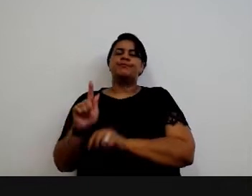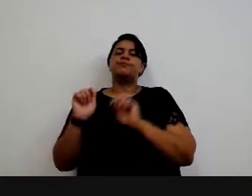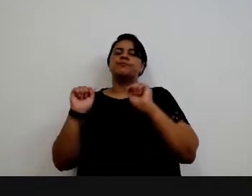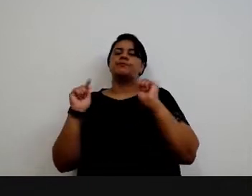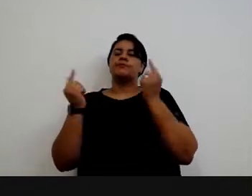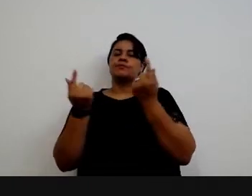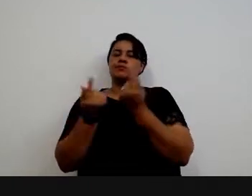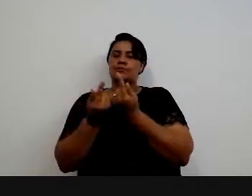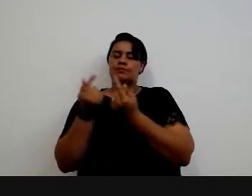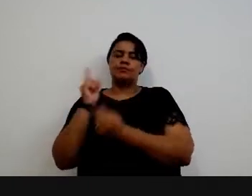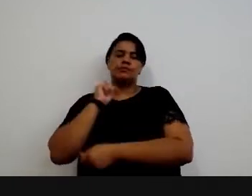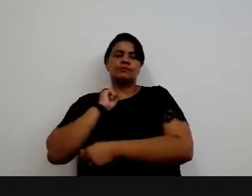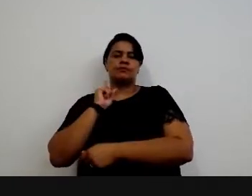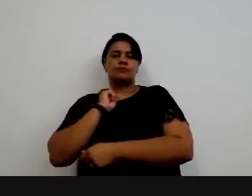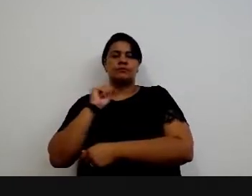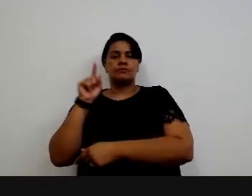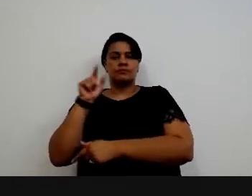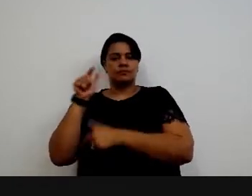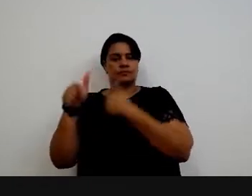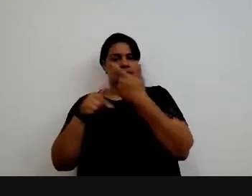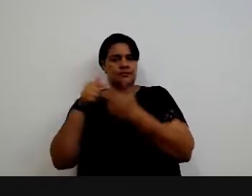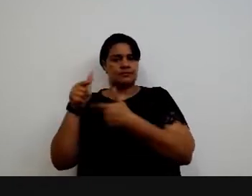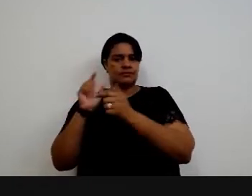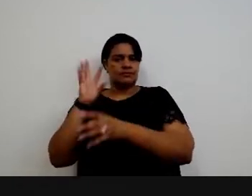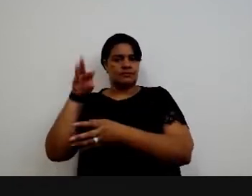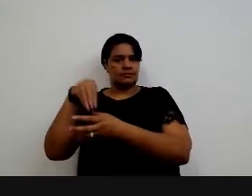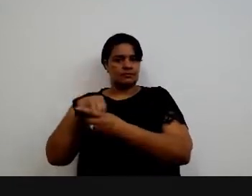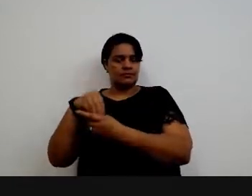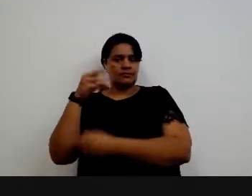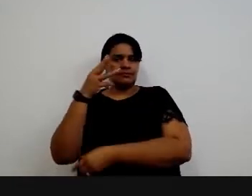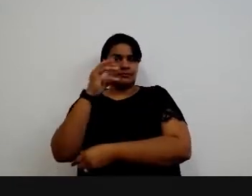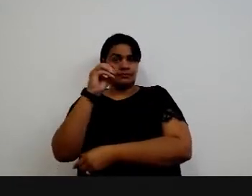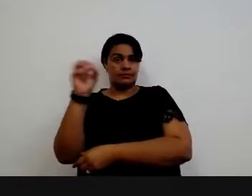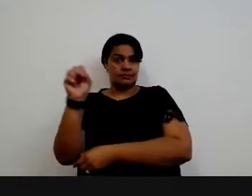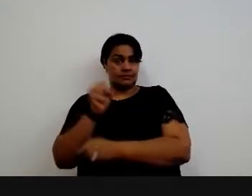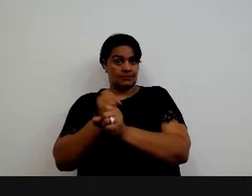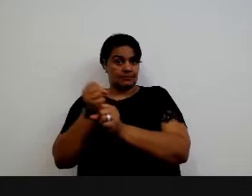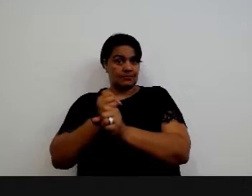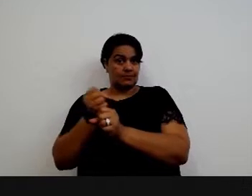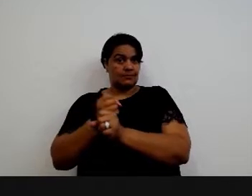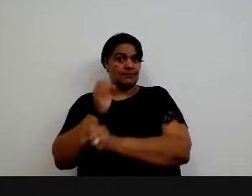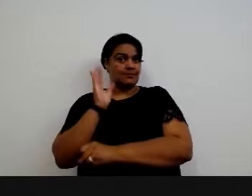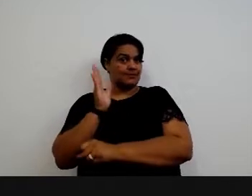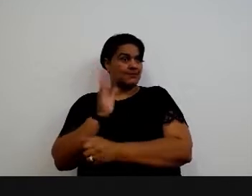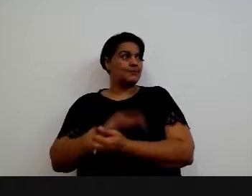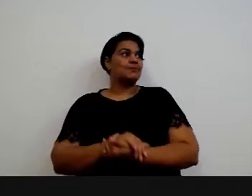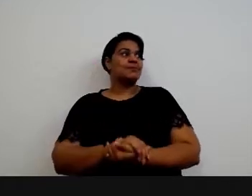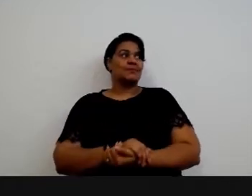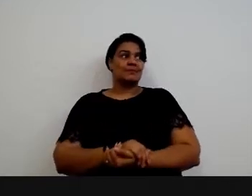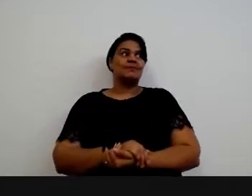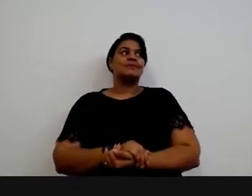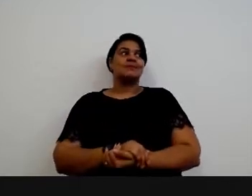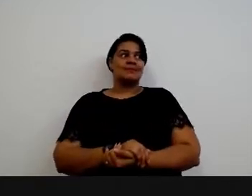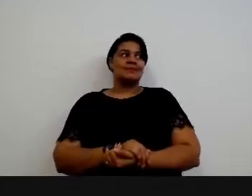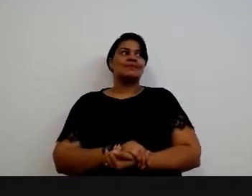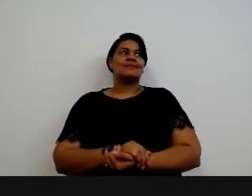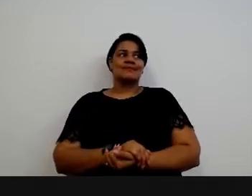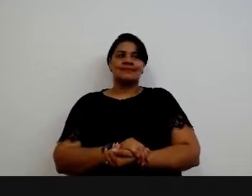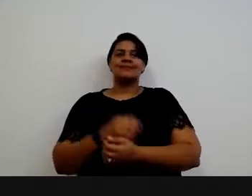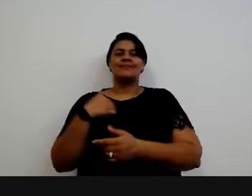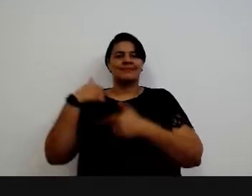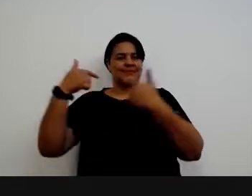Minas Gerais, onde ela atua há quase 30 anos. Então, você é veterana lá. Desde o século